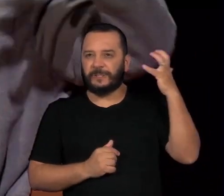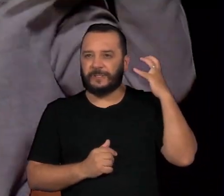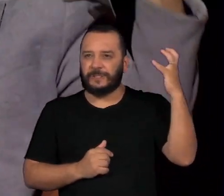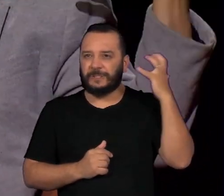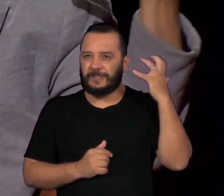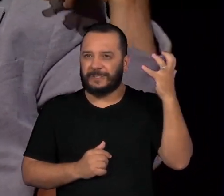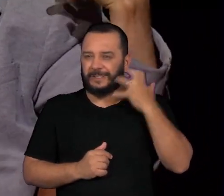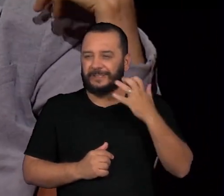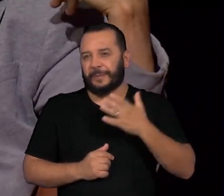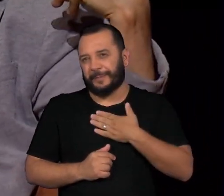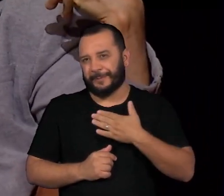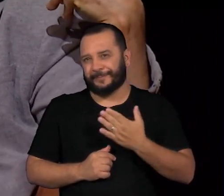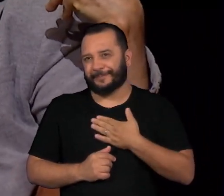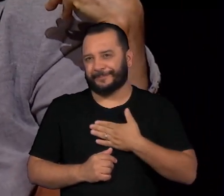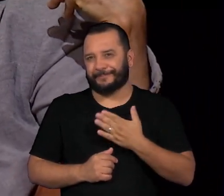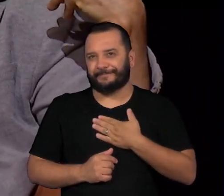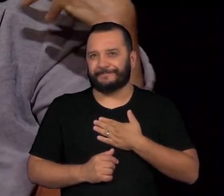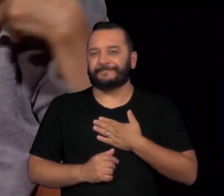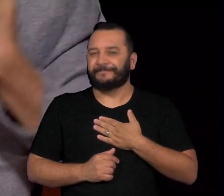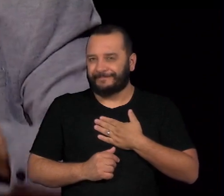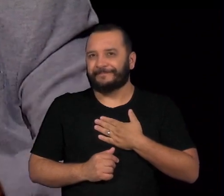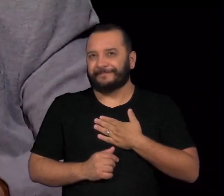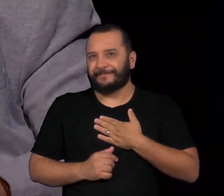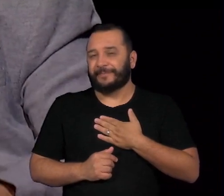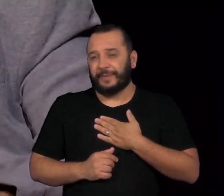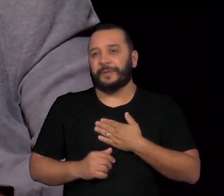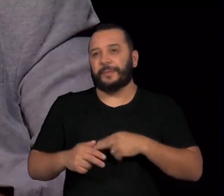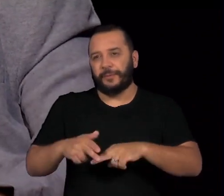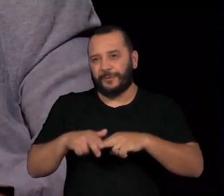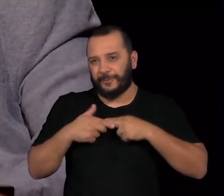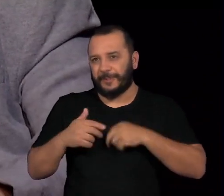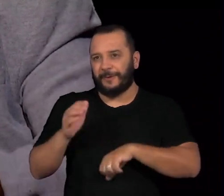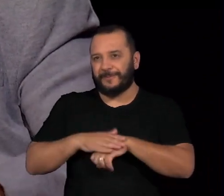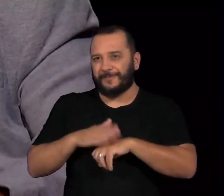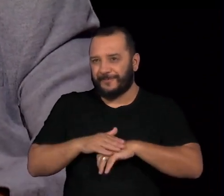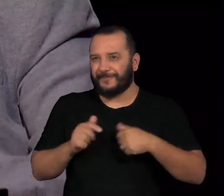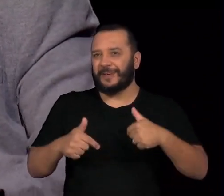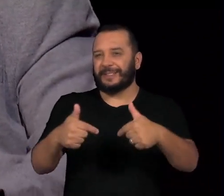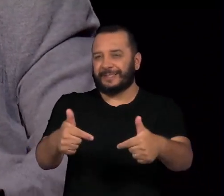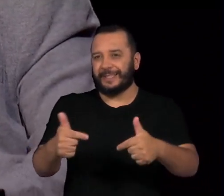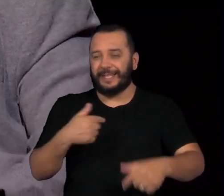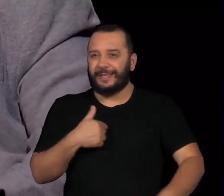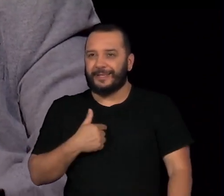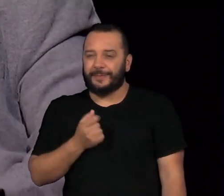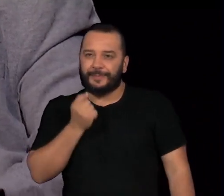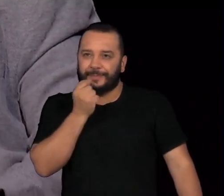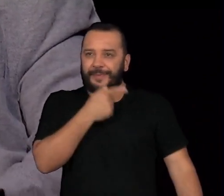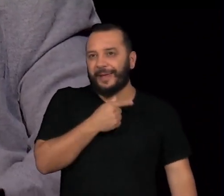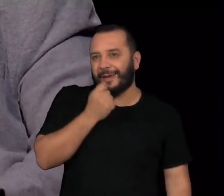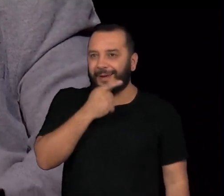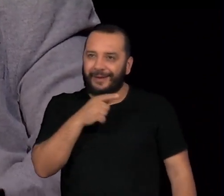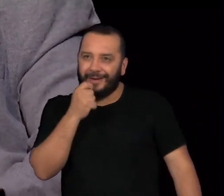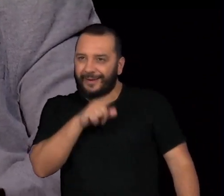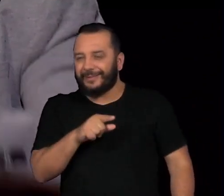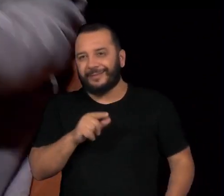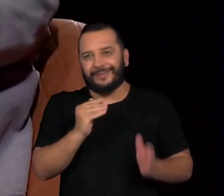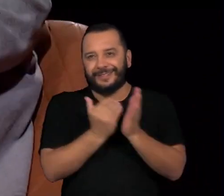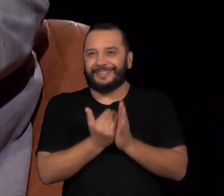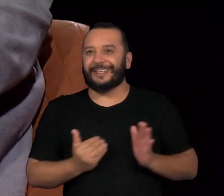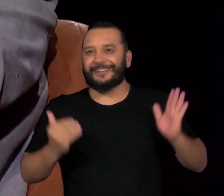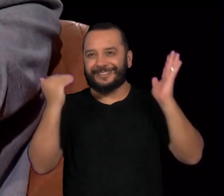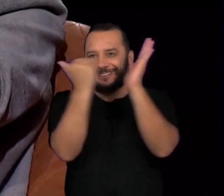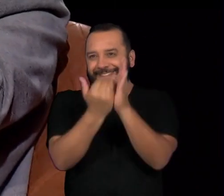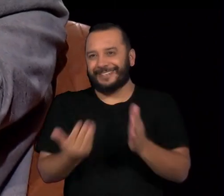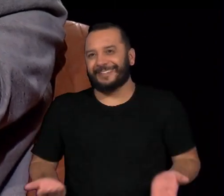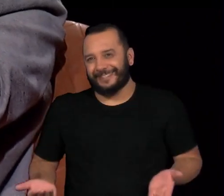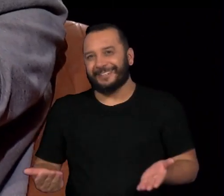também impregnou o meu fazer em relação ao cômico não é eh juntando